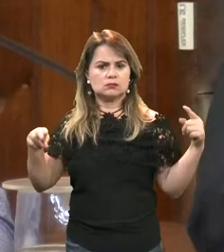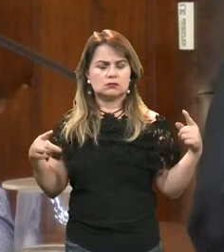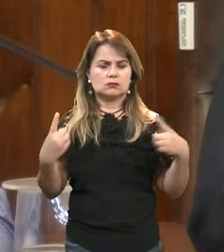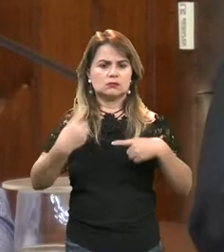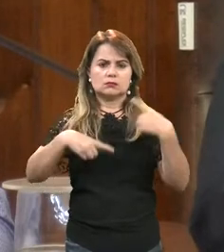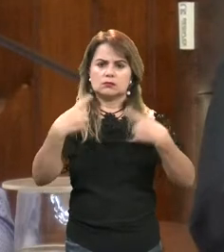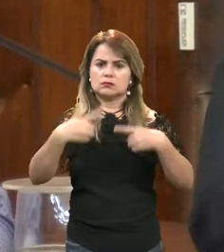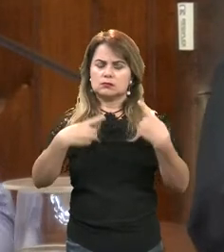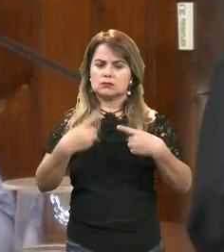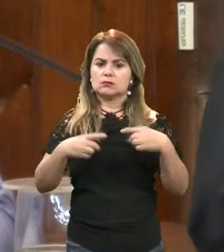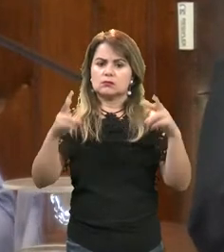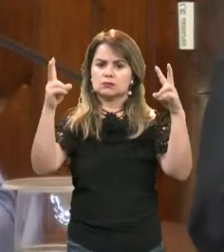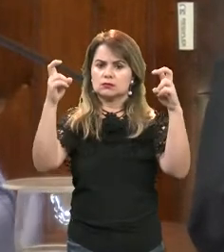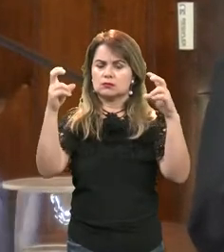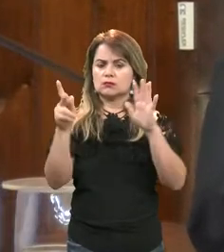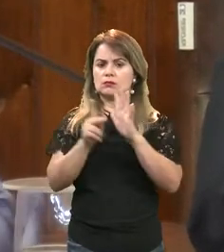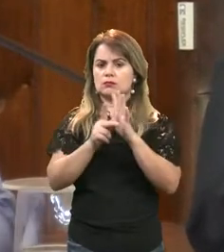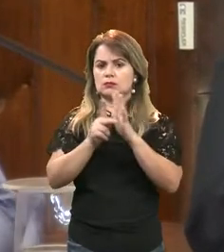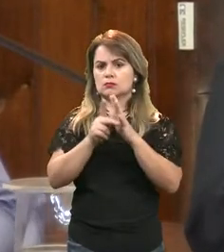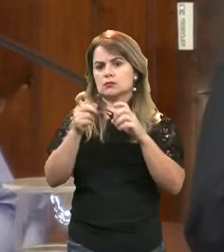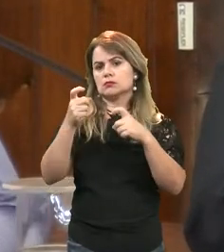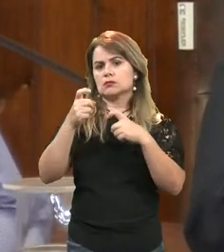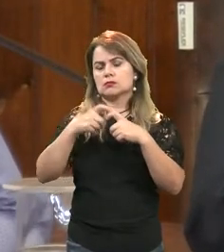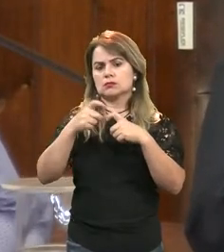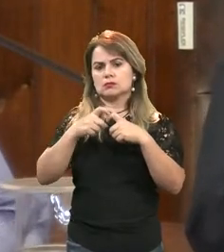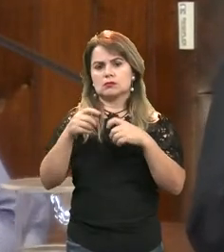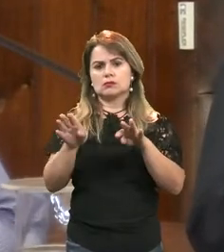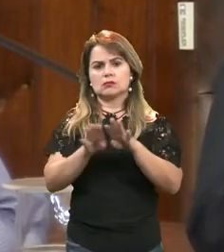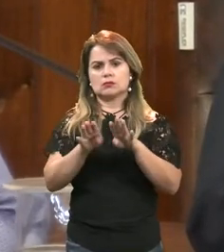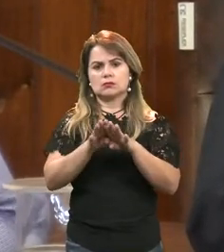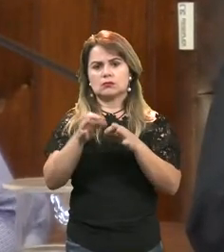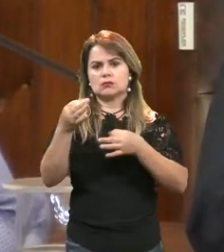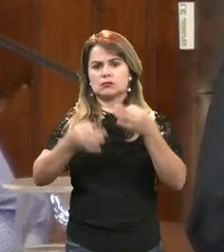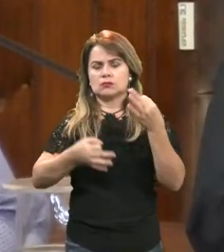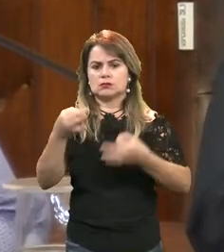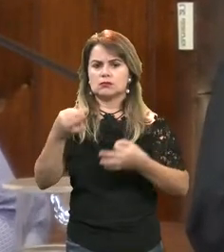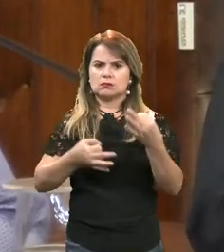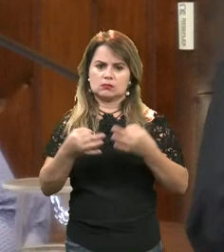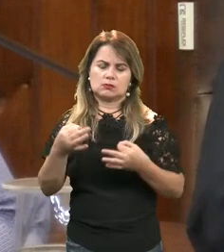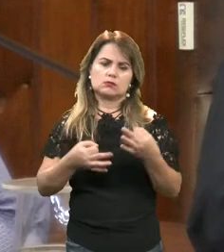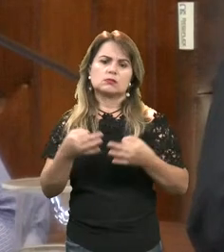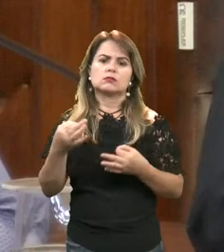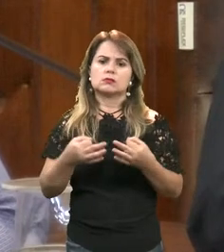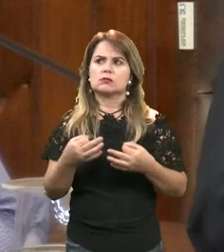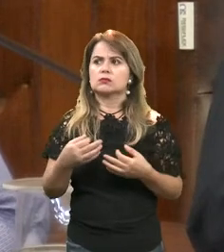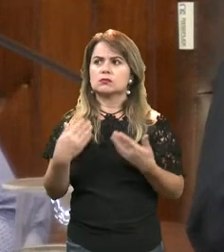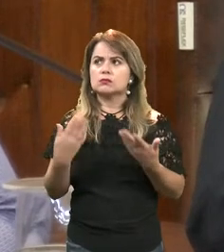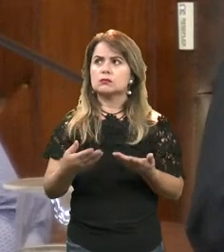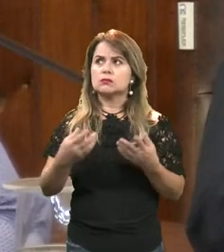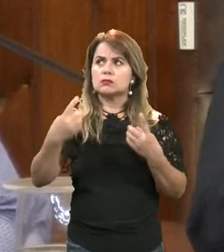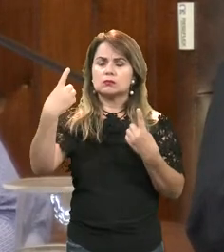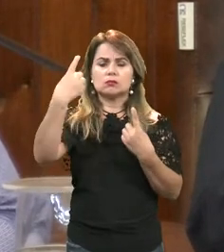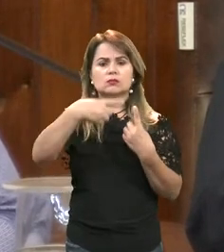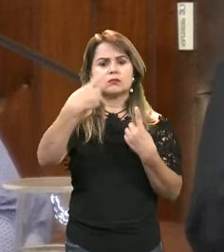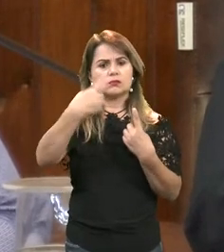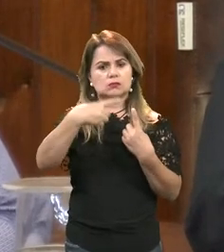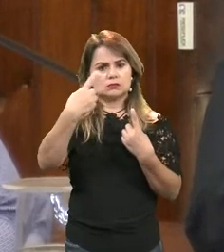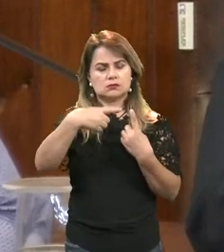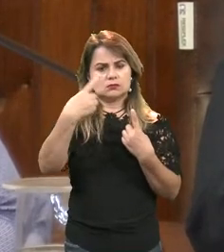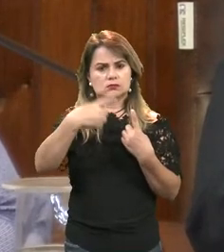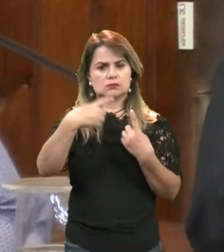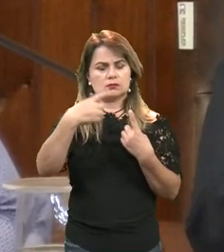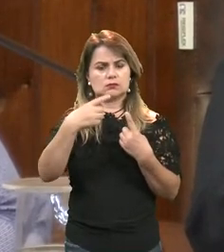questões médicas e jurídicas da liberação da cannabis. Foi com o objetivo de promover o acesso